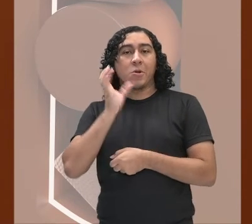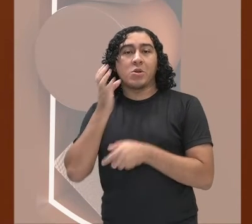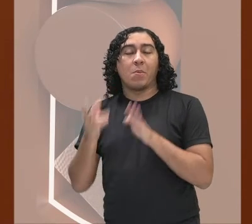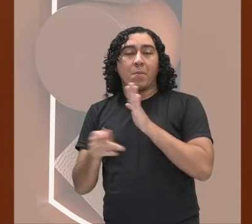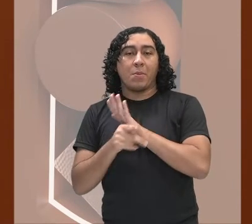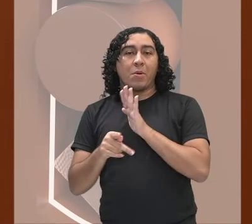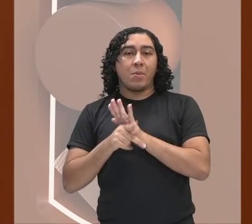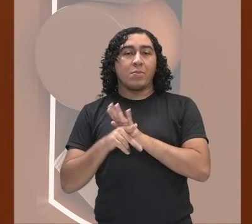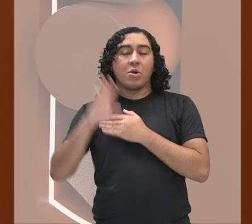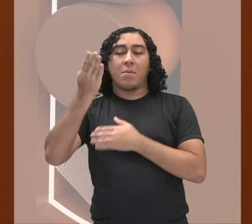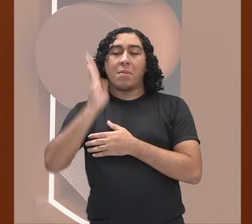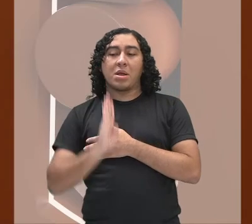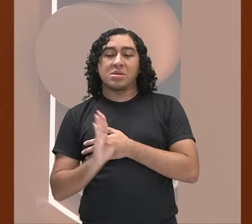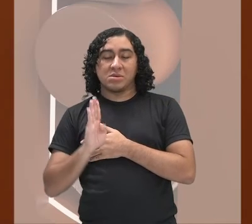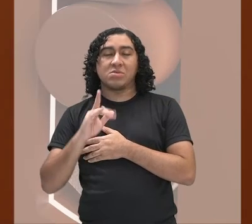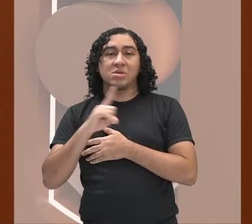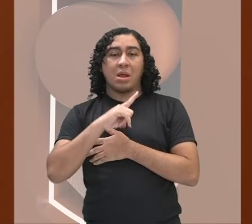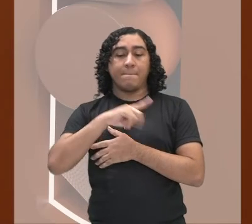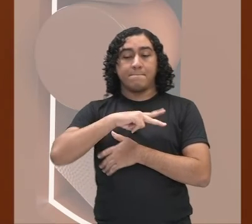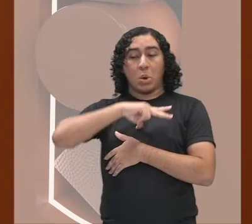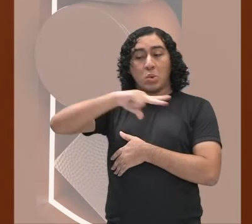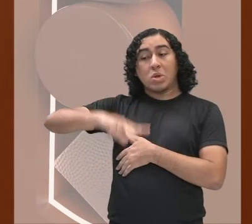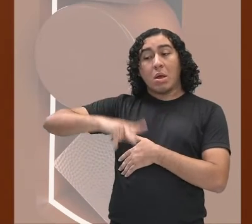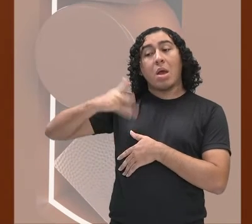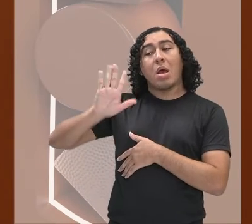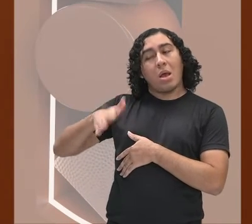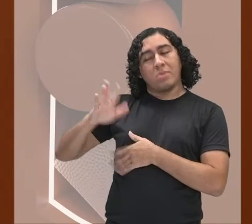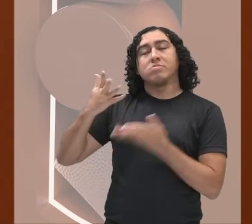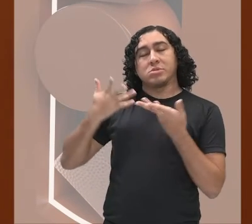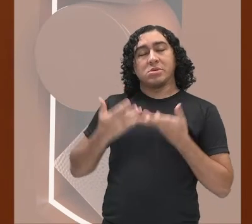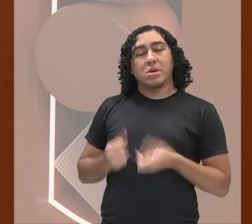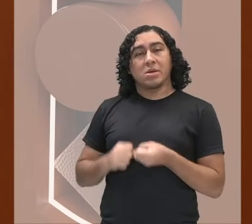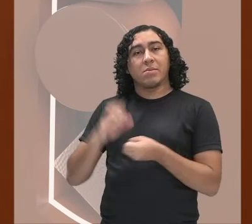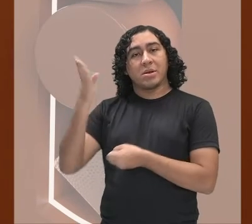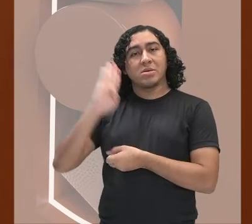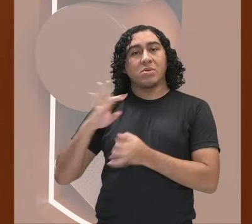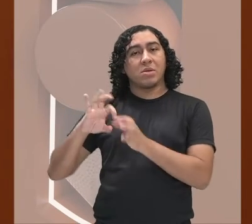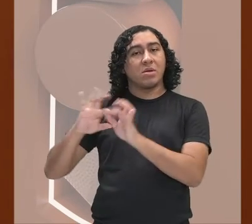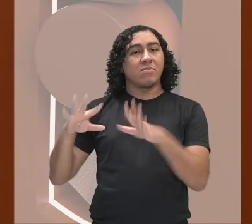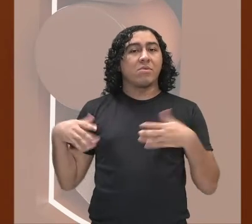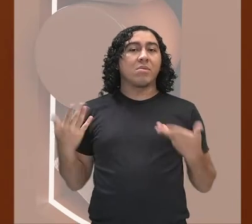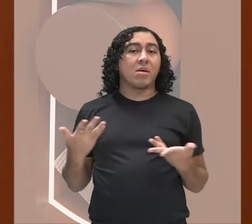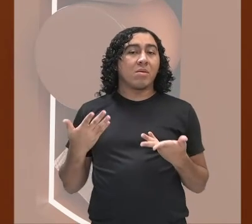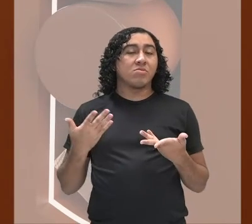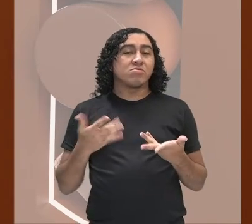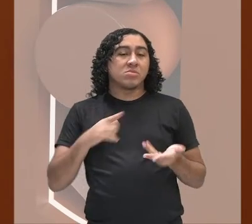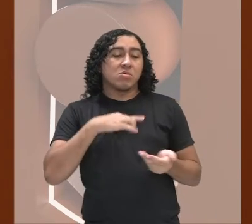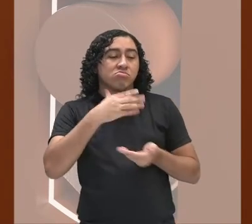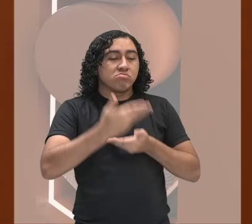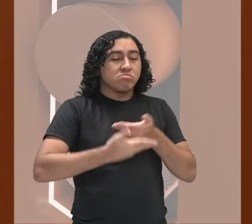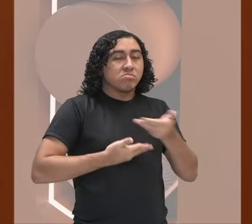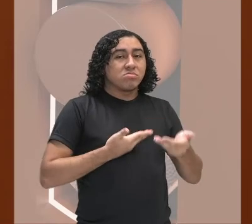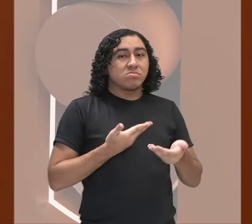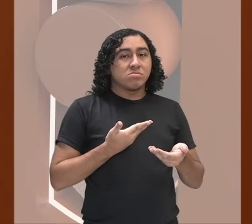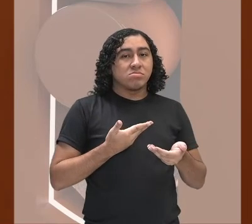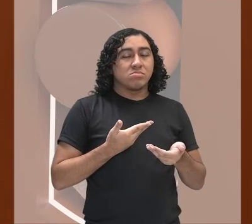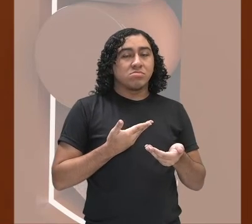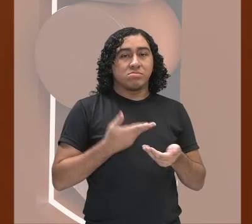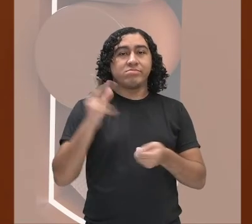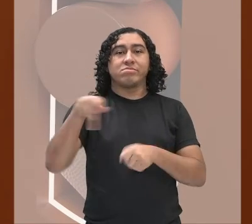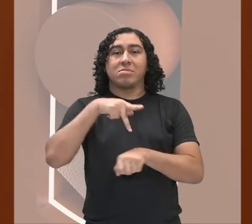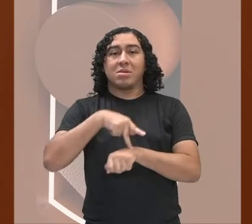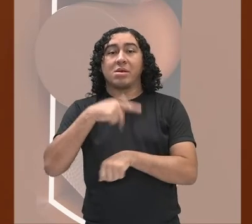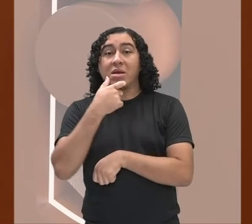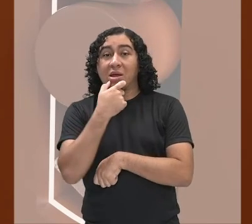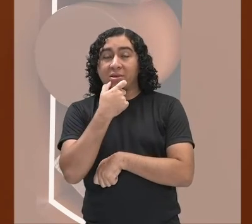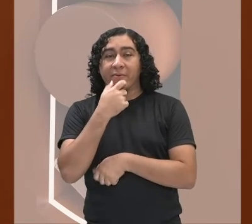que Portugal reconheça, né, a independência do Brasil? Quem é? A Inglaterra, né?